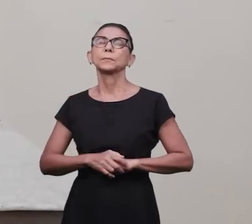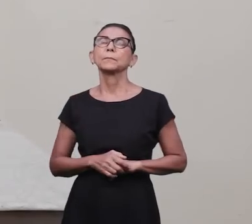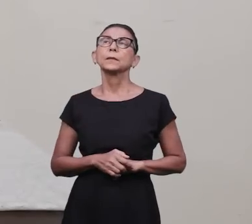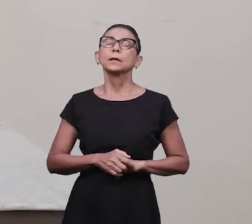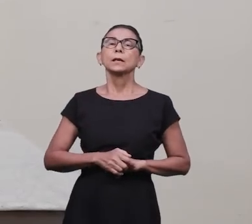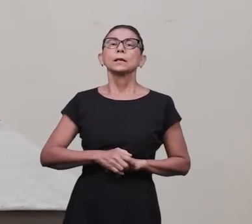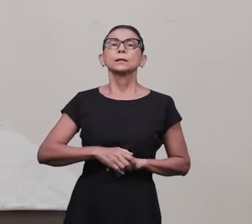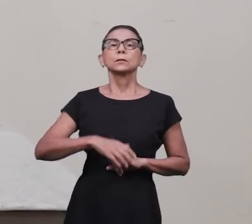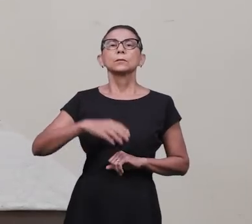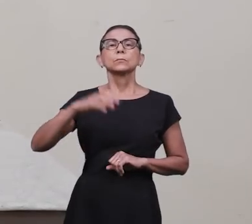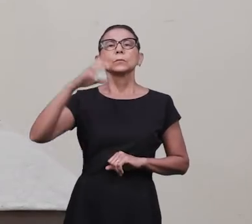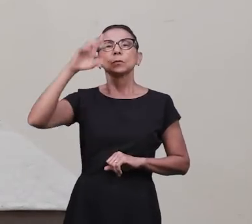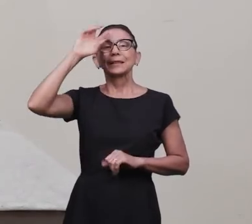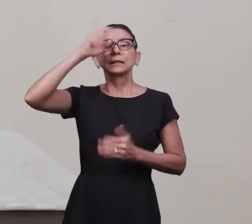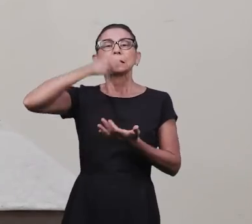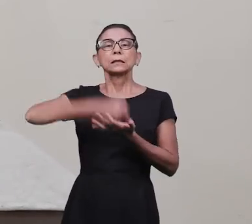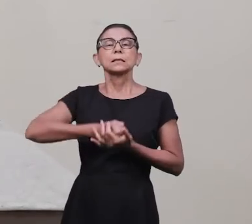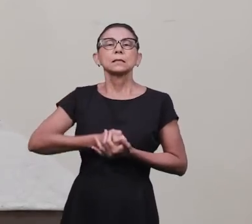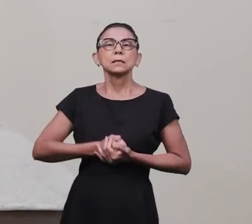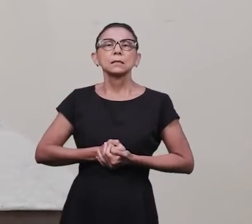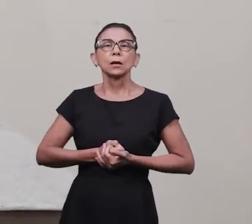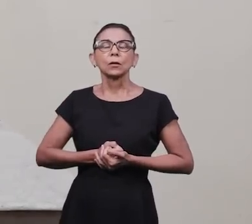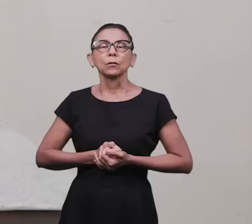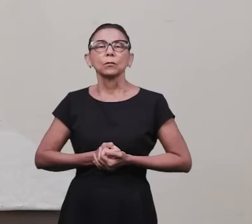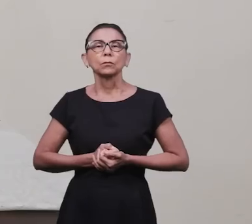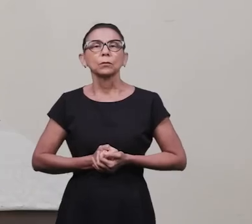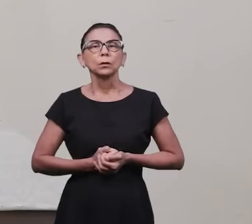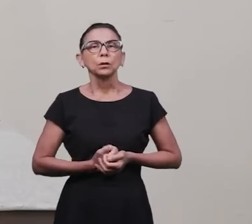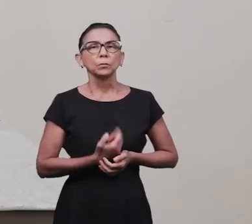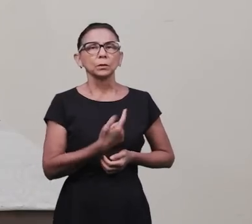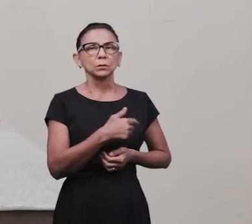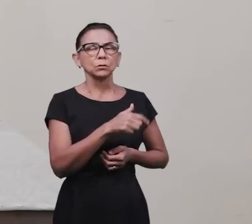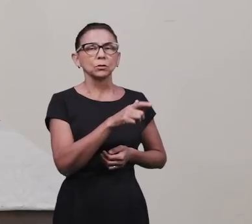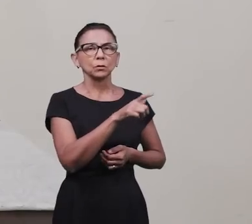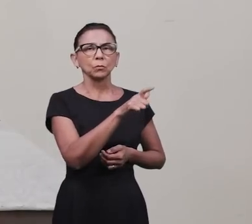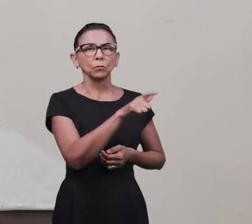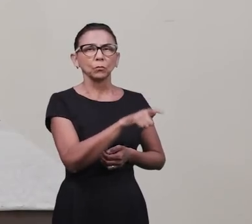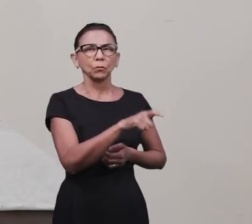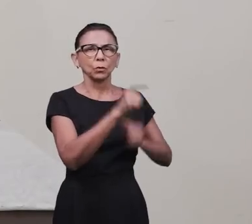Síria, Senaqueribe, ele subjugava a nação ali